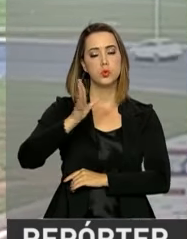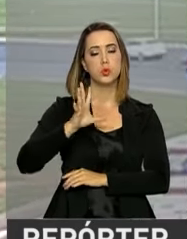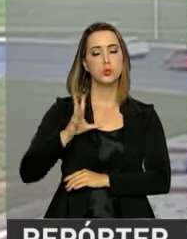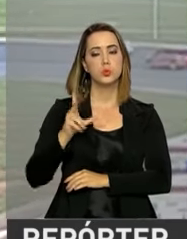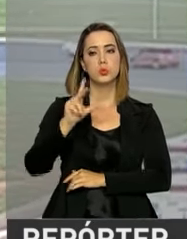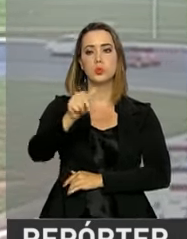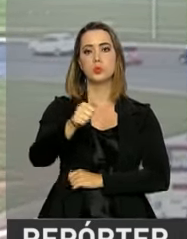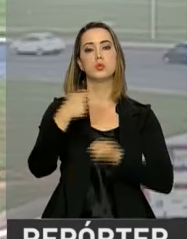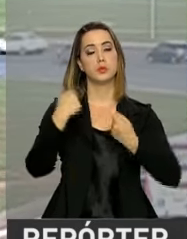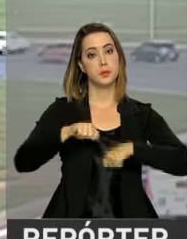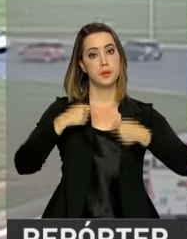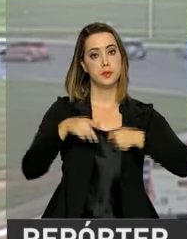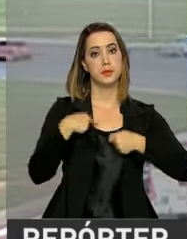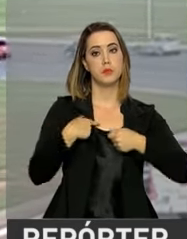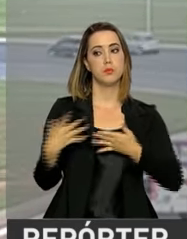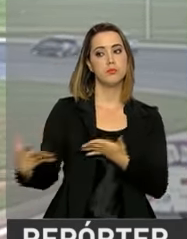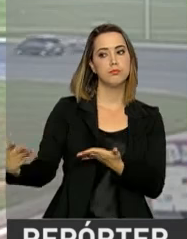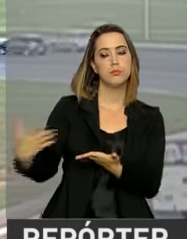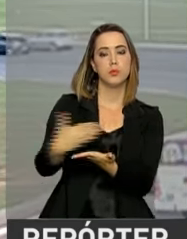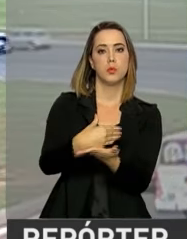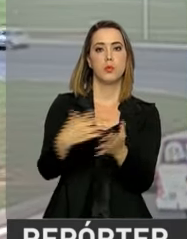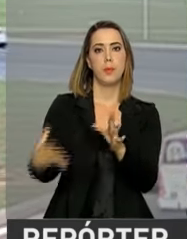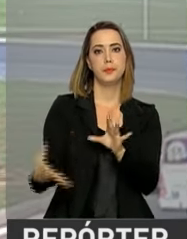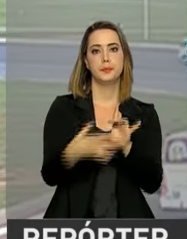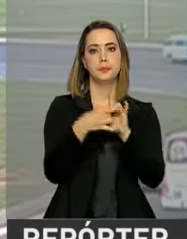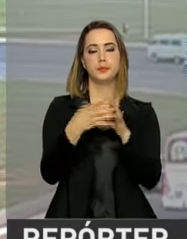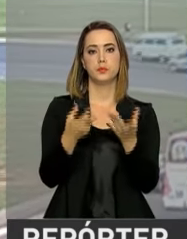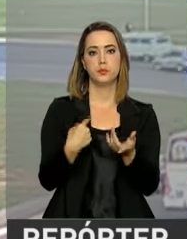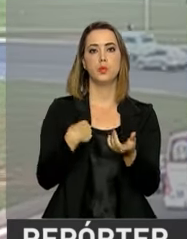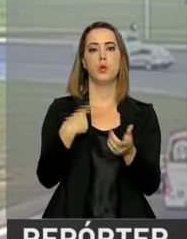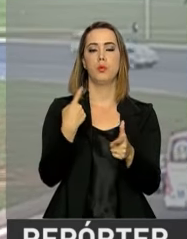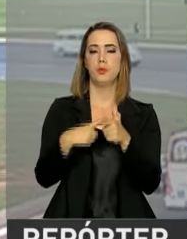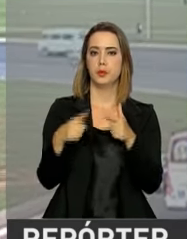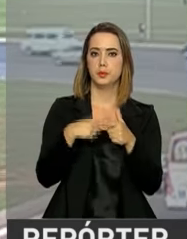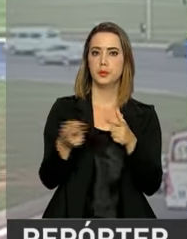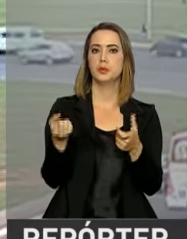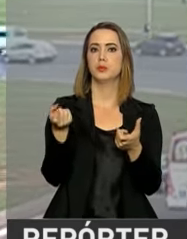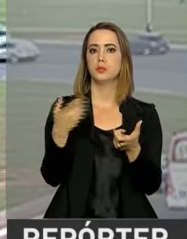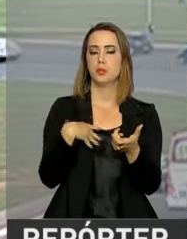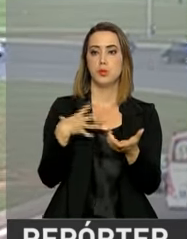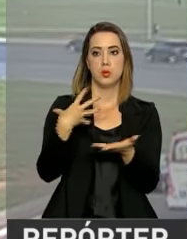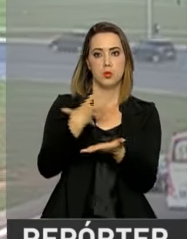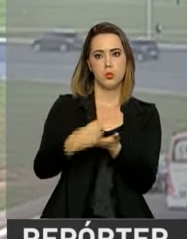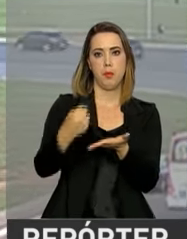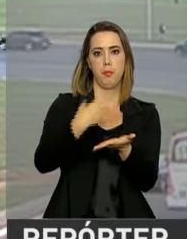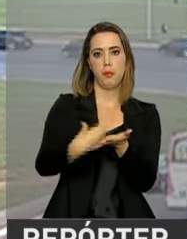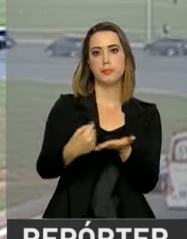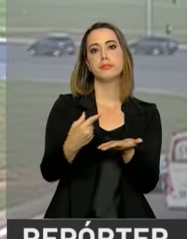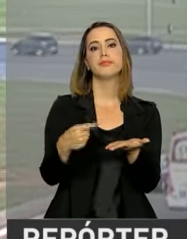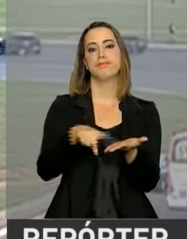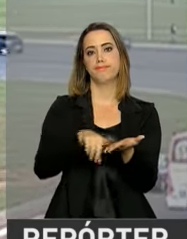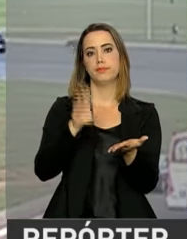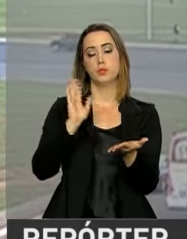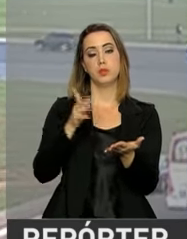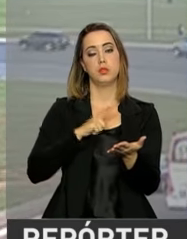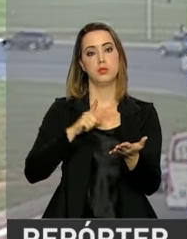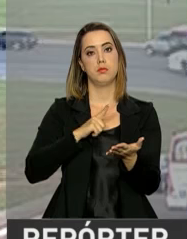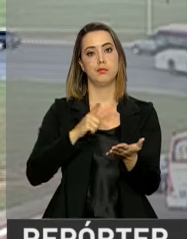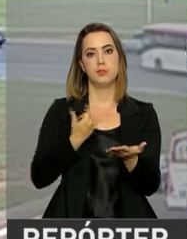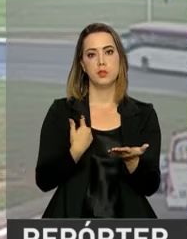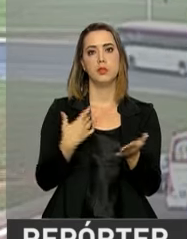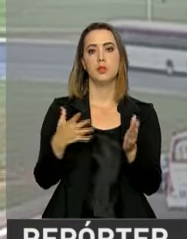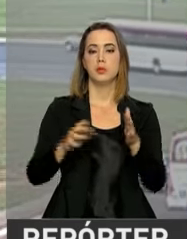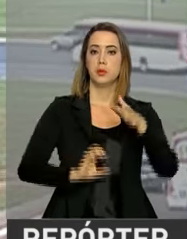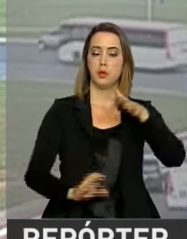medidas necessárias para a integral reparação dos prejuízos sofridos, inclusive em relação à imagem da empresa. Os